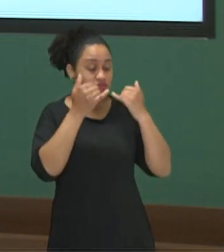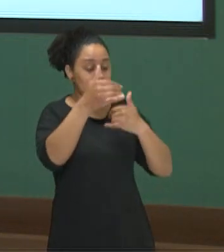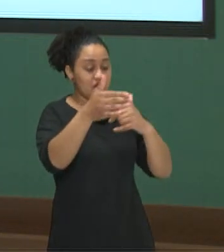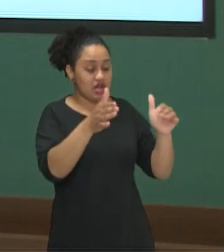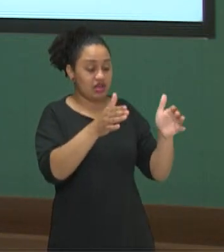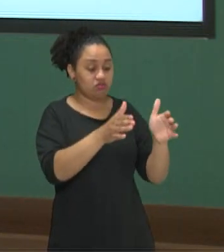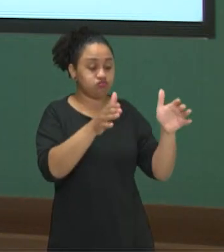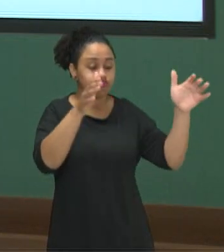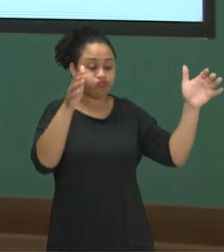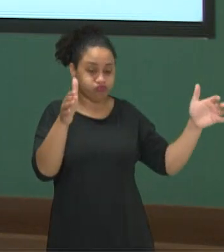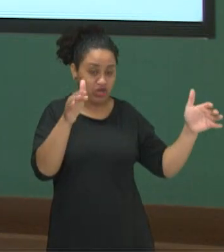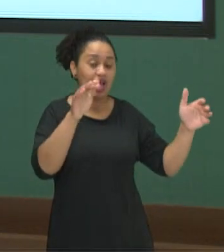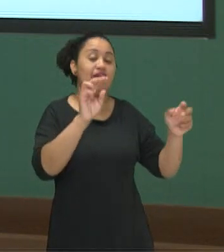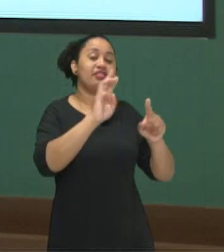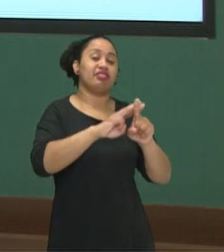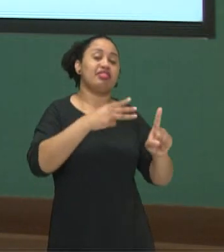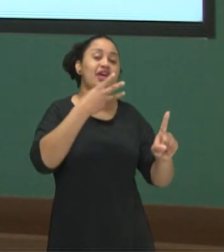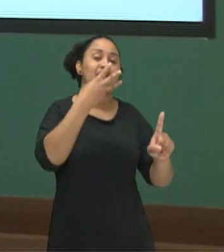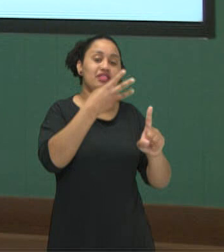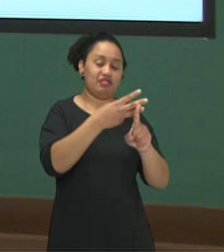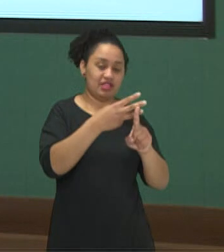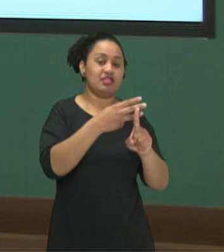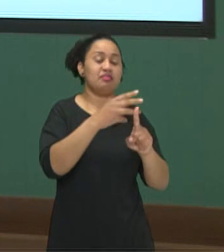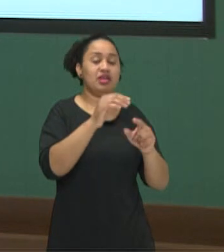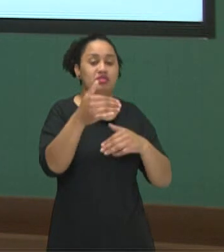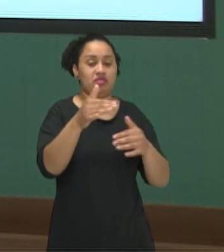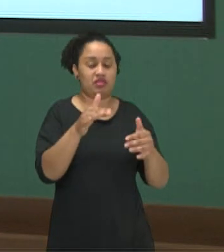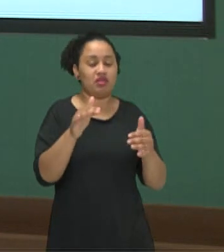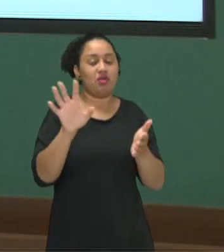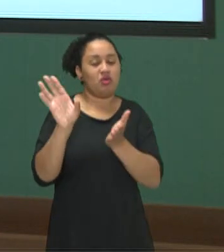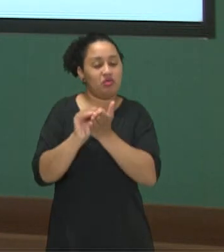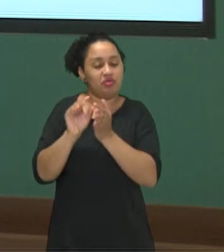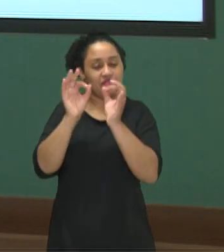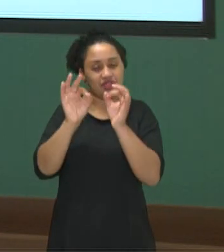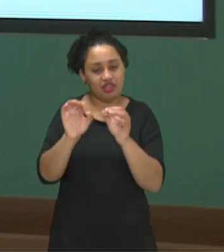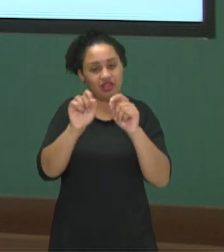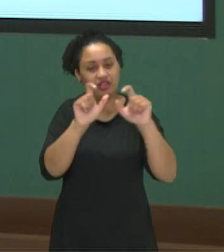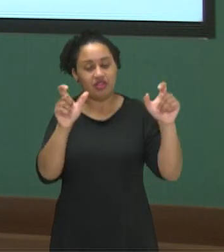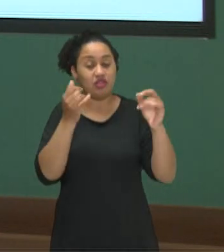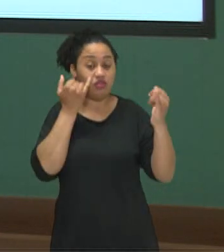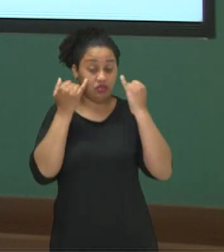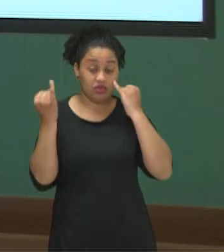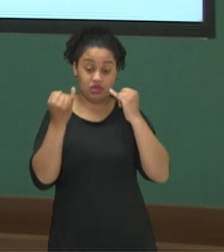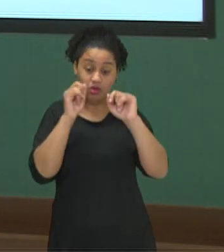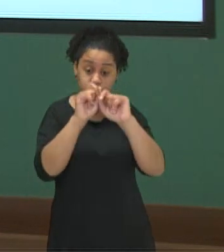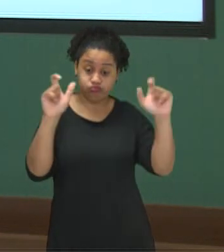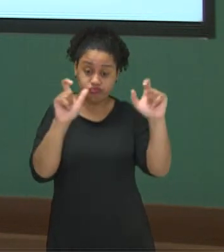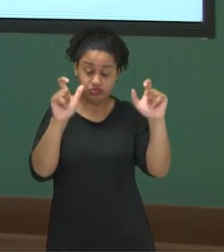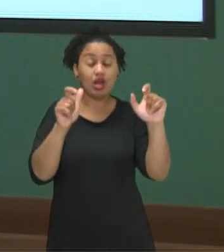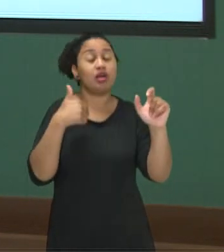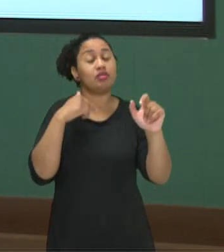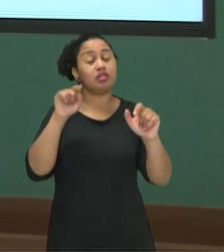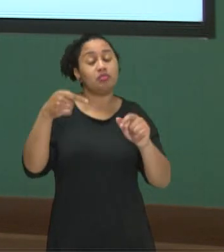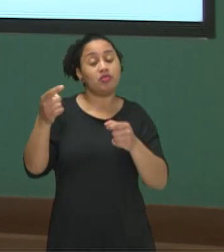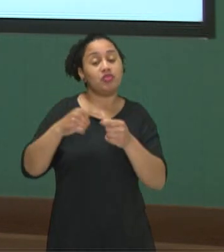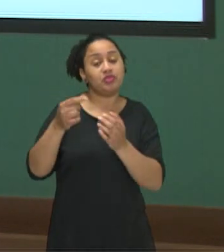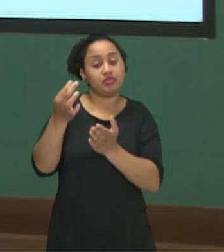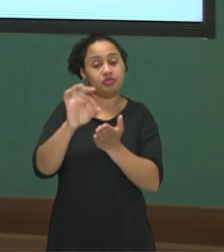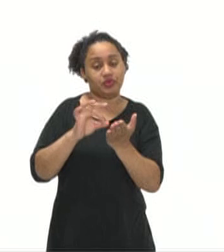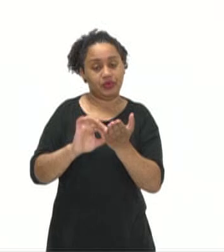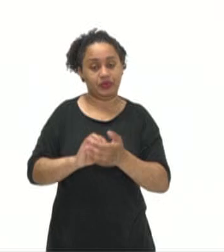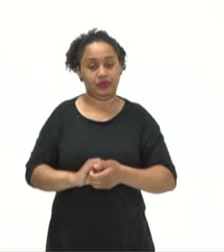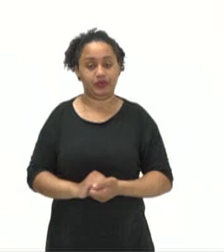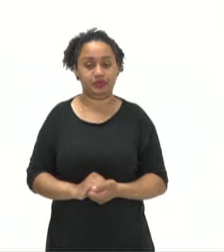maior é o triplo da caixa menor, tá? Copia direitinho isso aí, destaca essas informações importantes para nós corrigirmos na